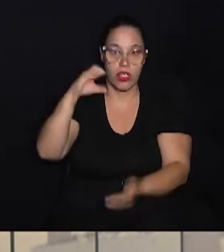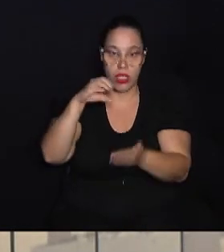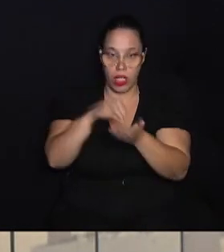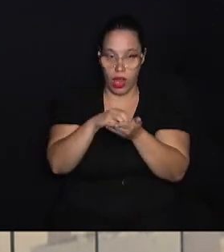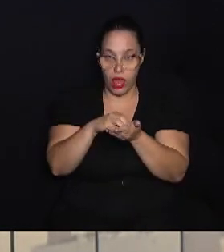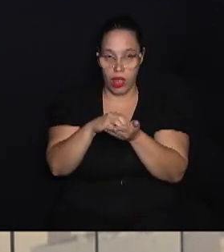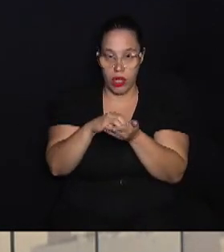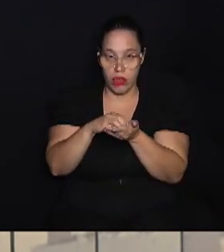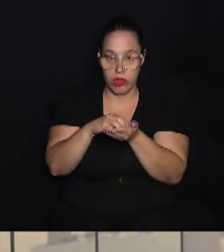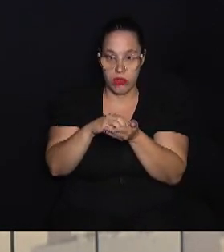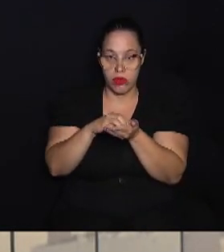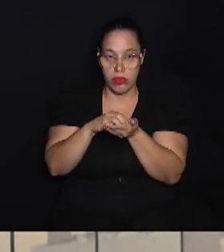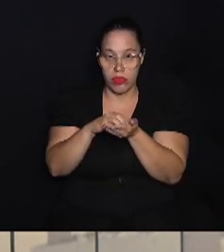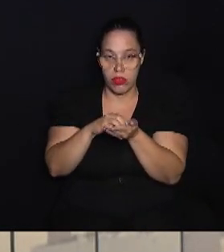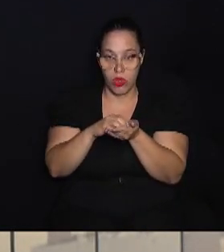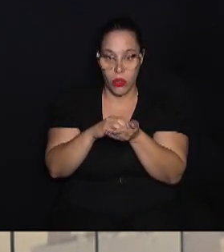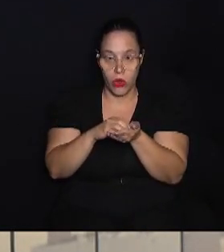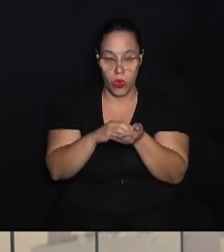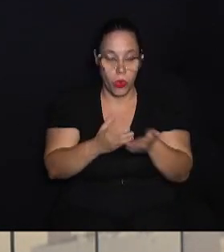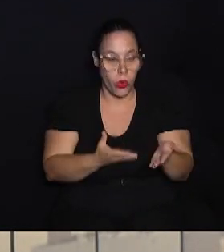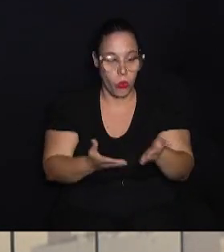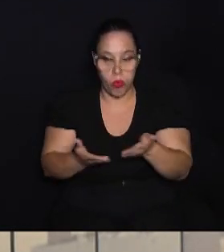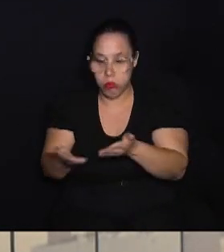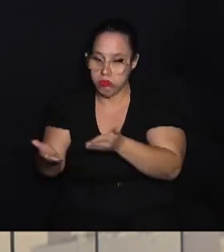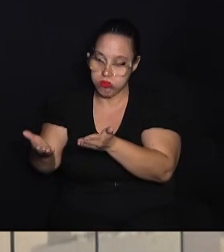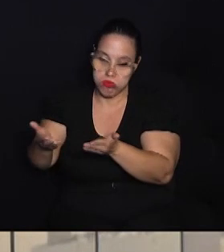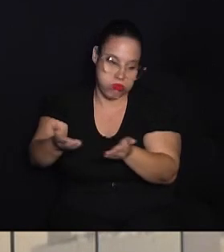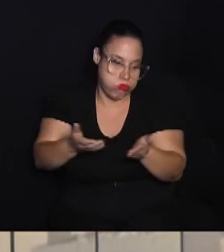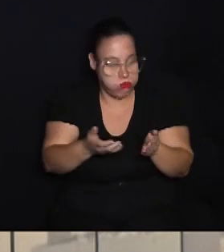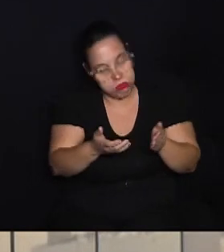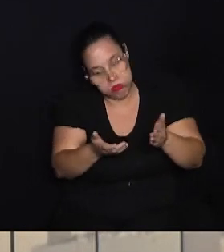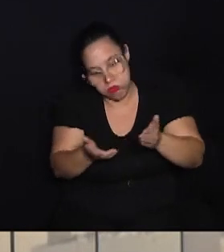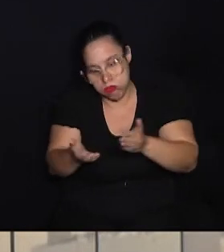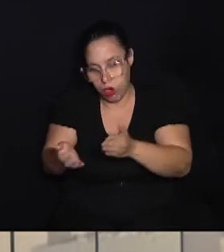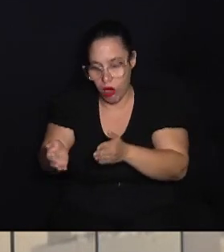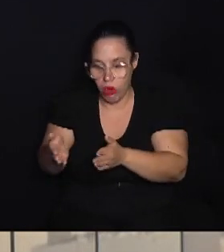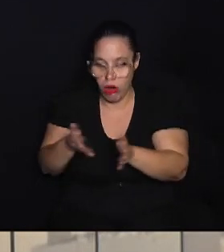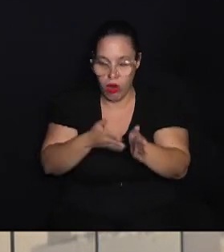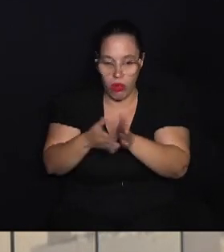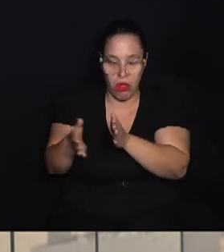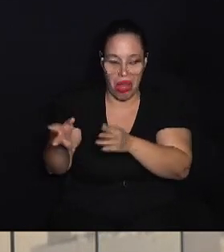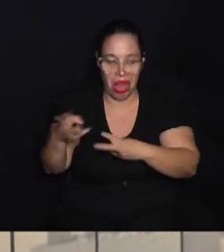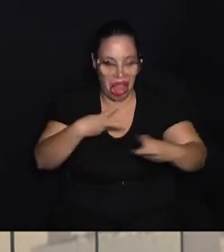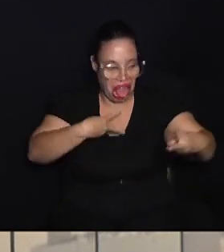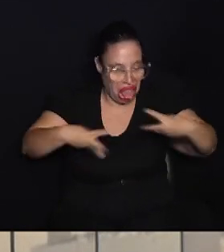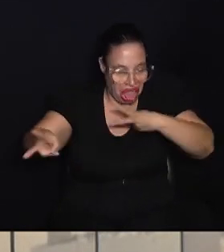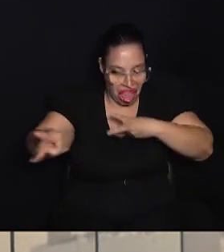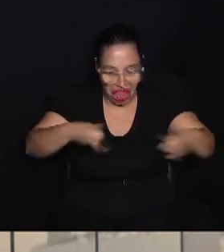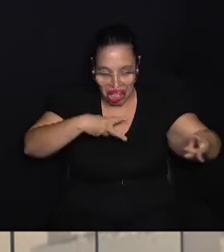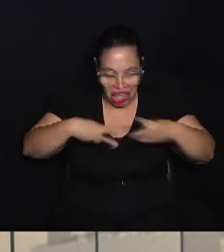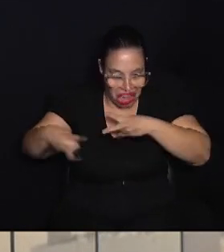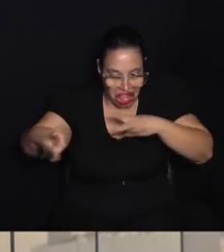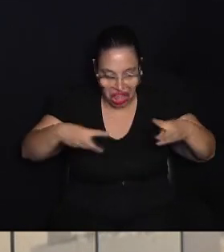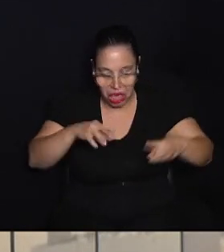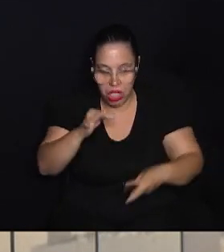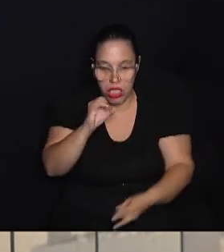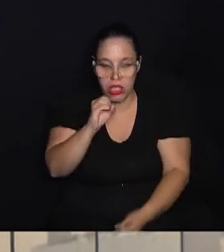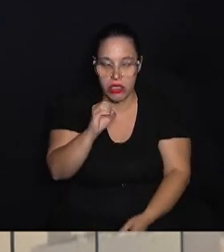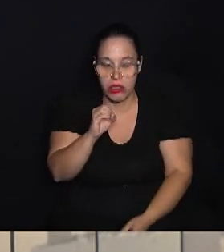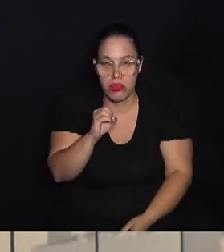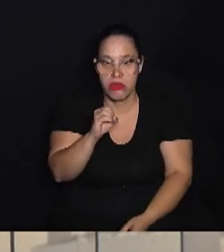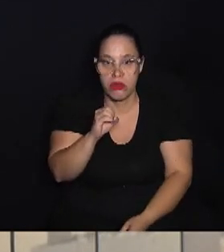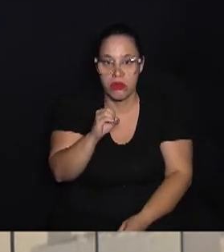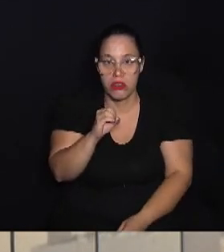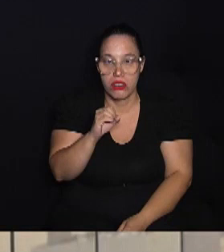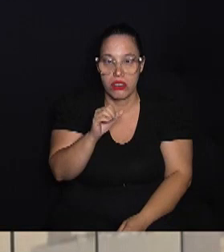vêm sendo transportados. Essa fumaça entra nessa corrente de ar dos chamados rios voadores, que beiram ali